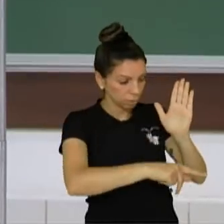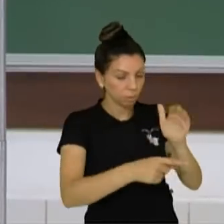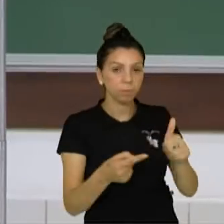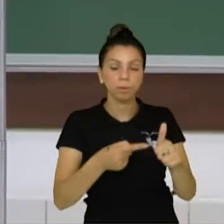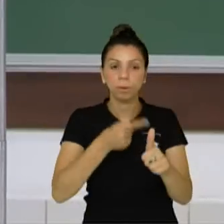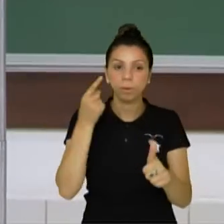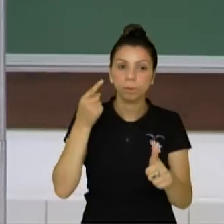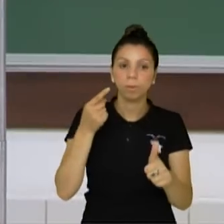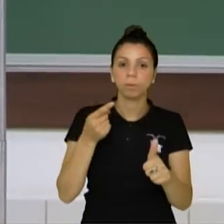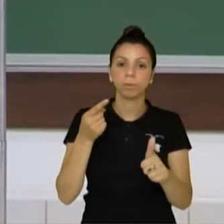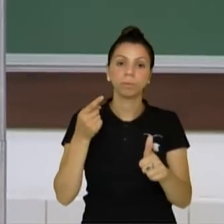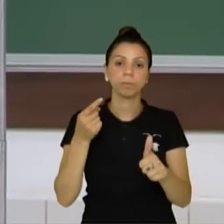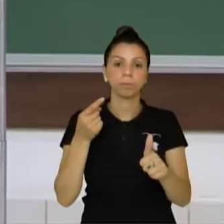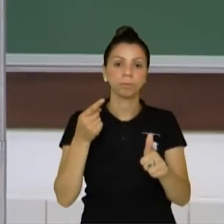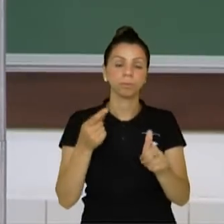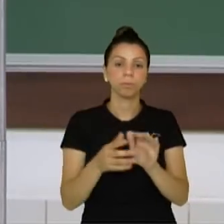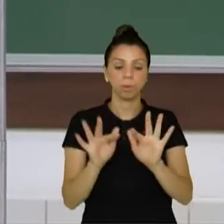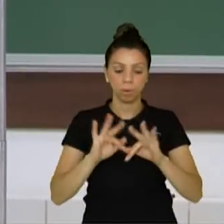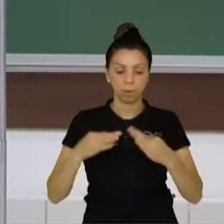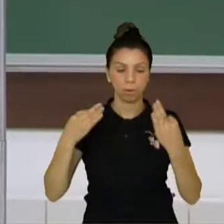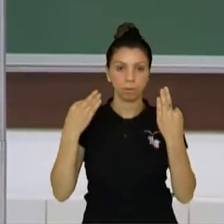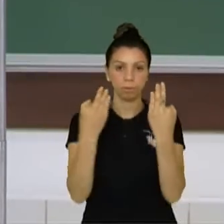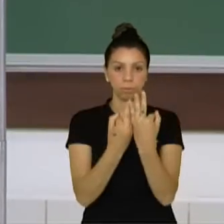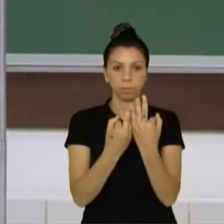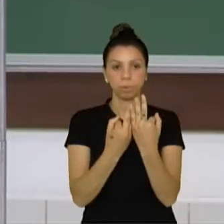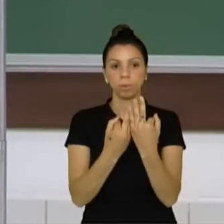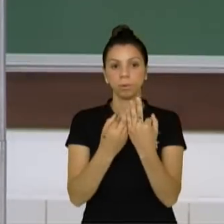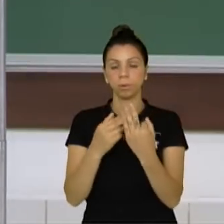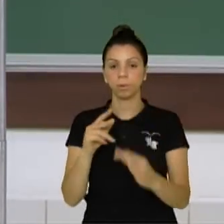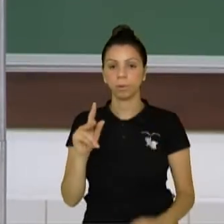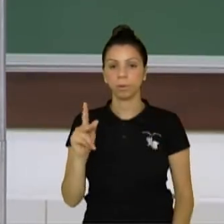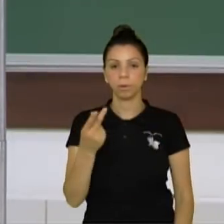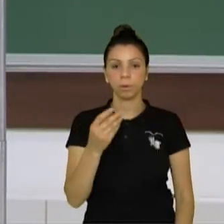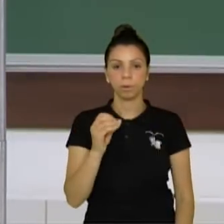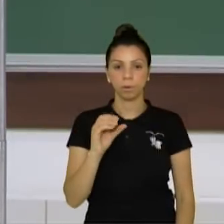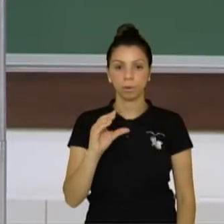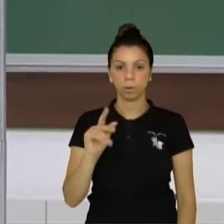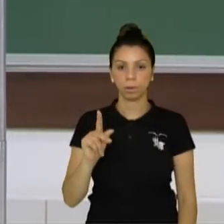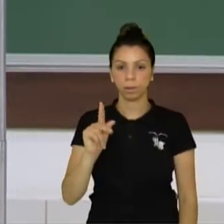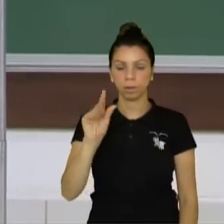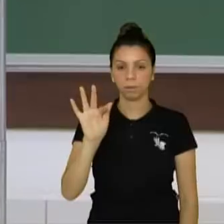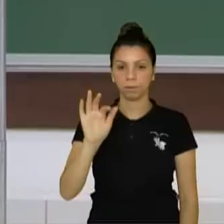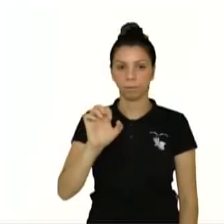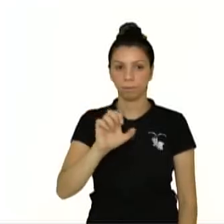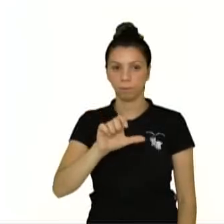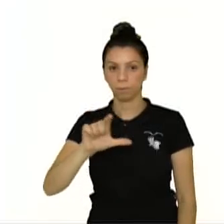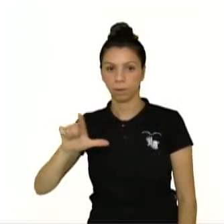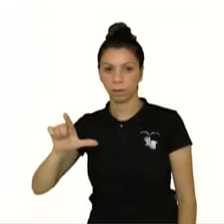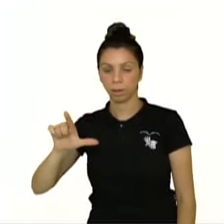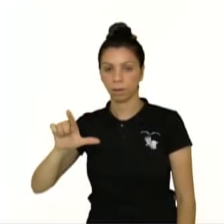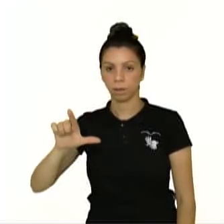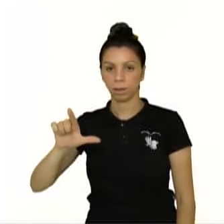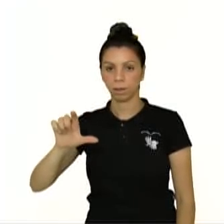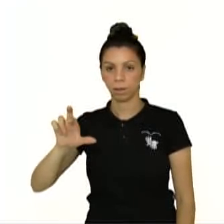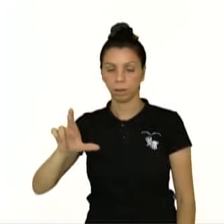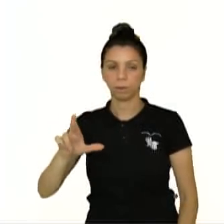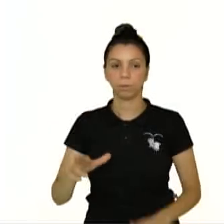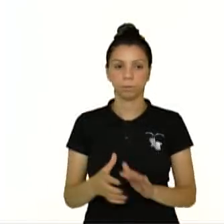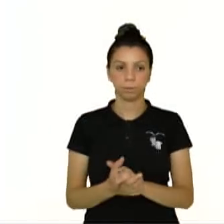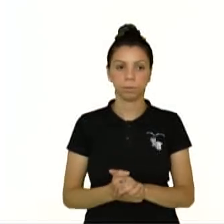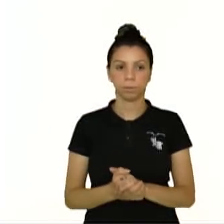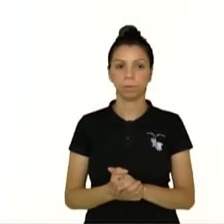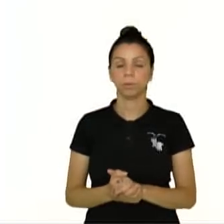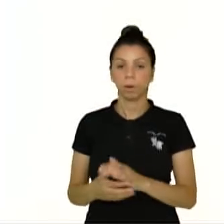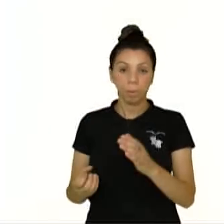foi o quê? Foi a família Rockefeller. E olha só, eles em 1870 fundaram a Standard